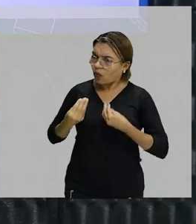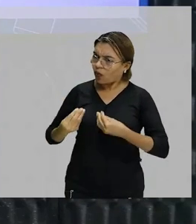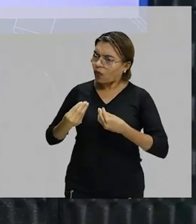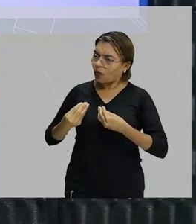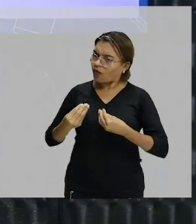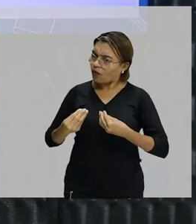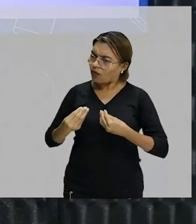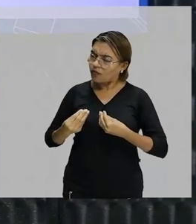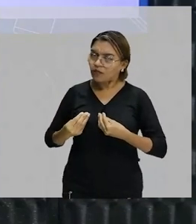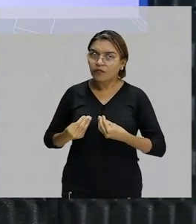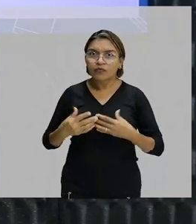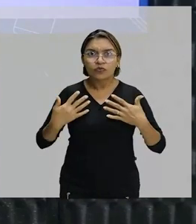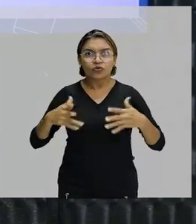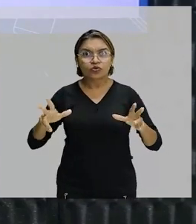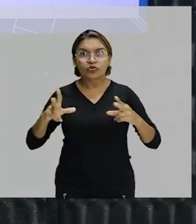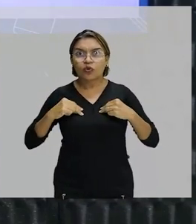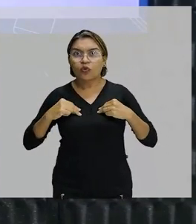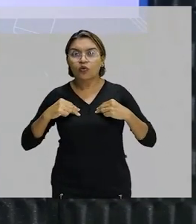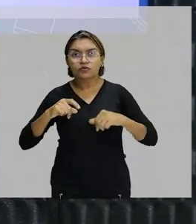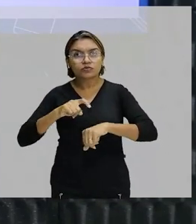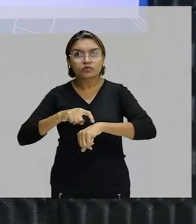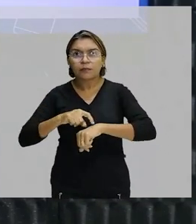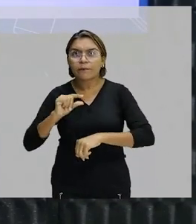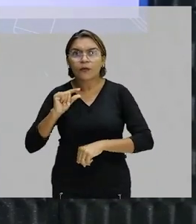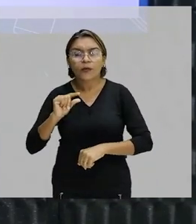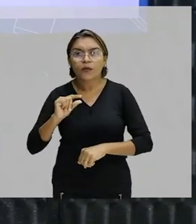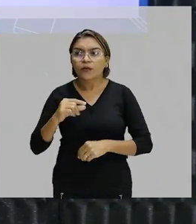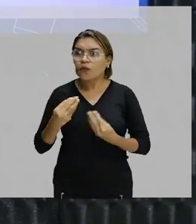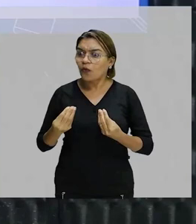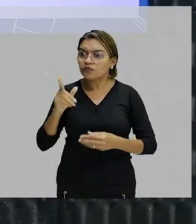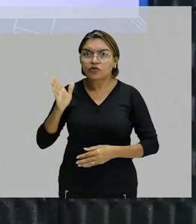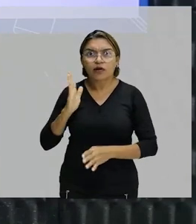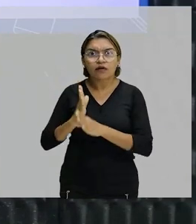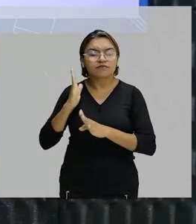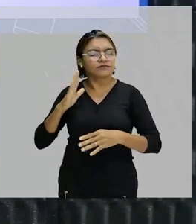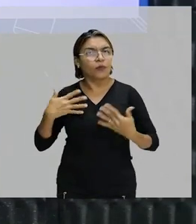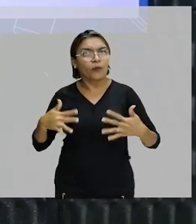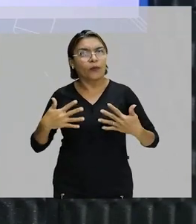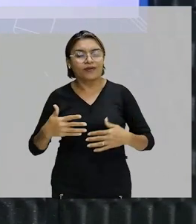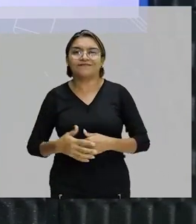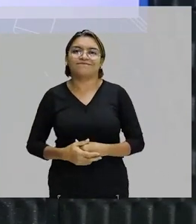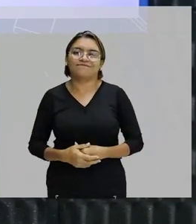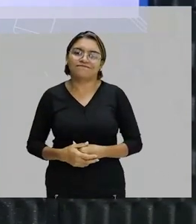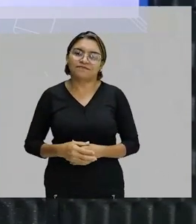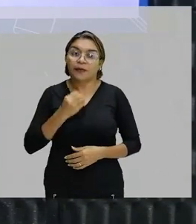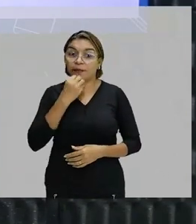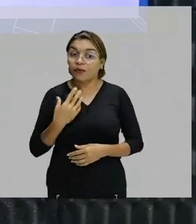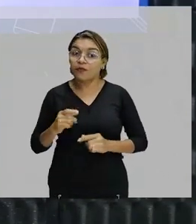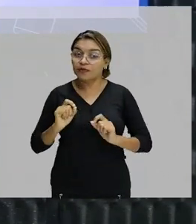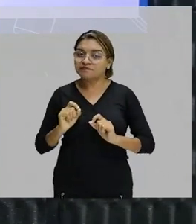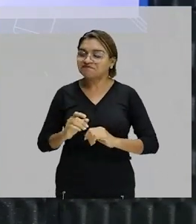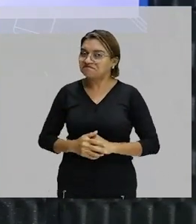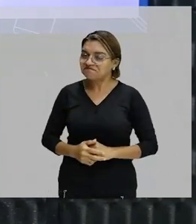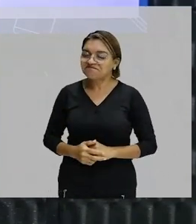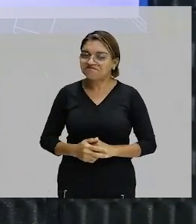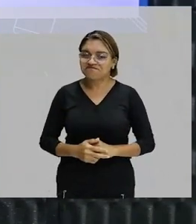Como Gente olha só pouquinho tempo de aula e agora como é que esse menino já descobriu a resposta bom o